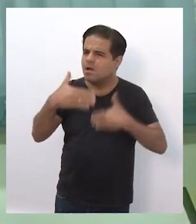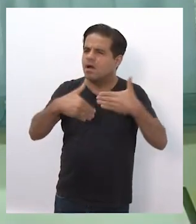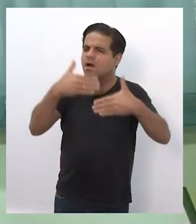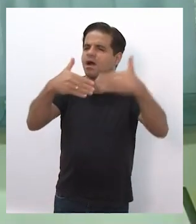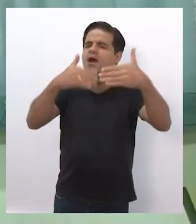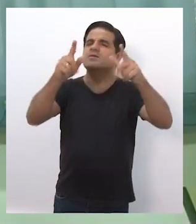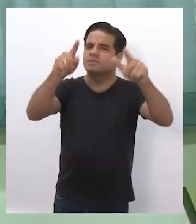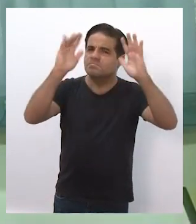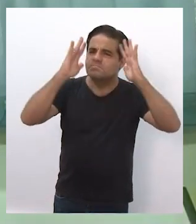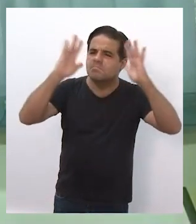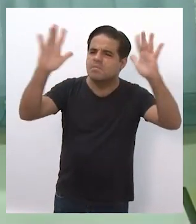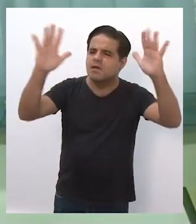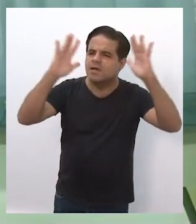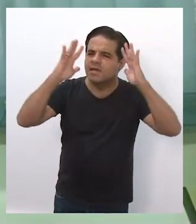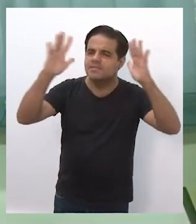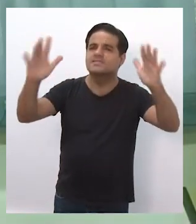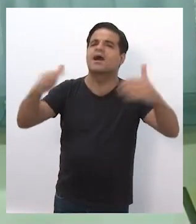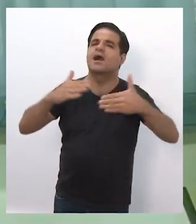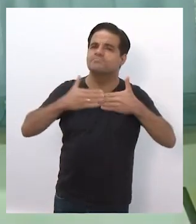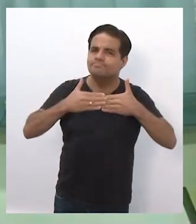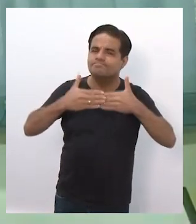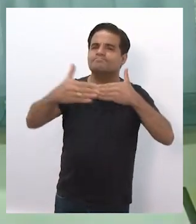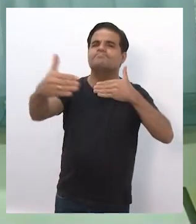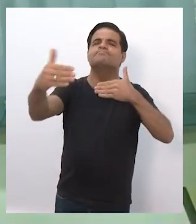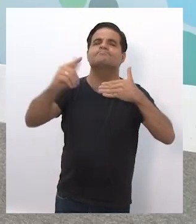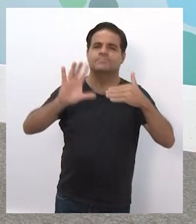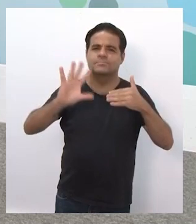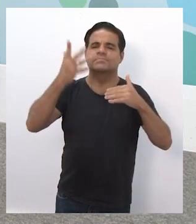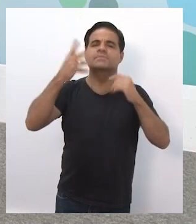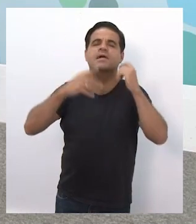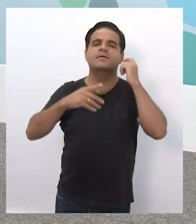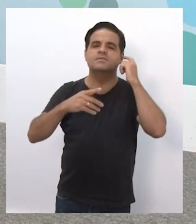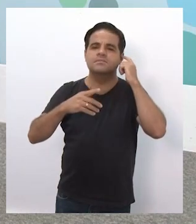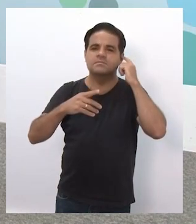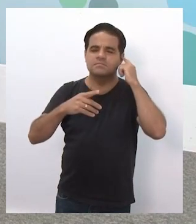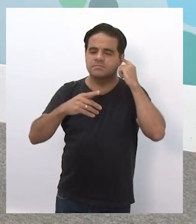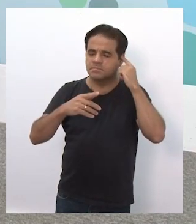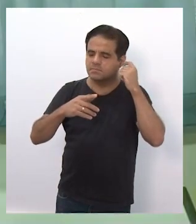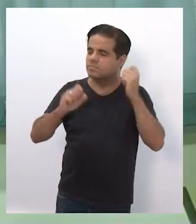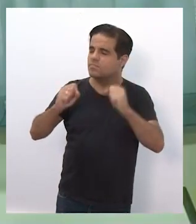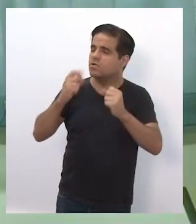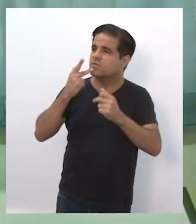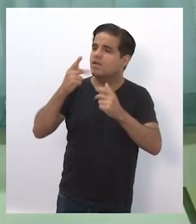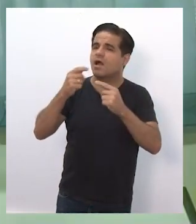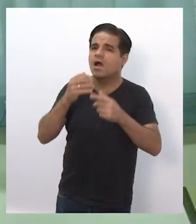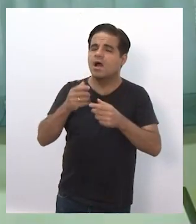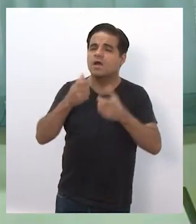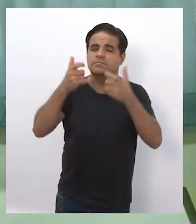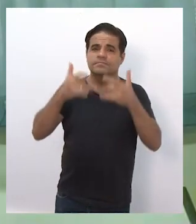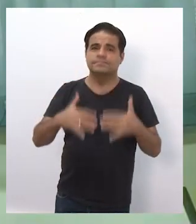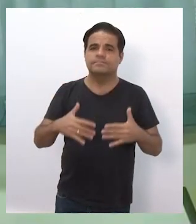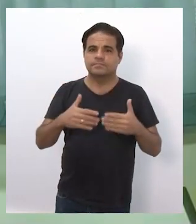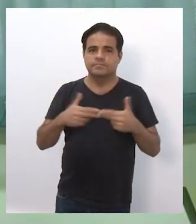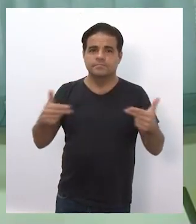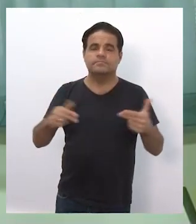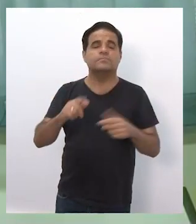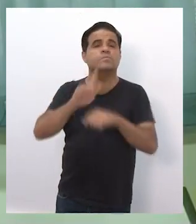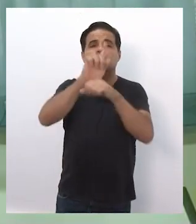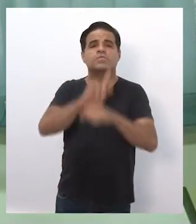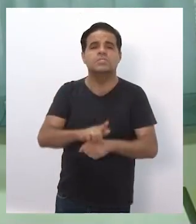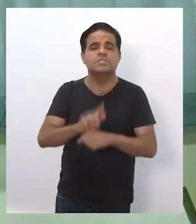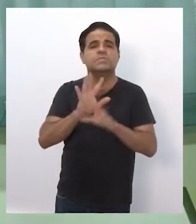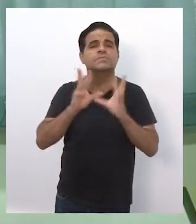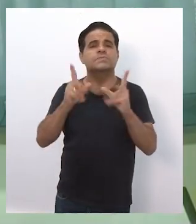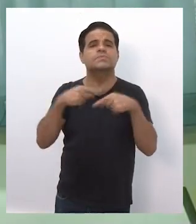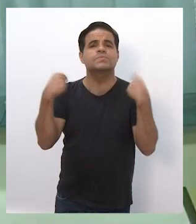que pensar nesse tipo de situação. Né? Ô, Felipe, você pode comentar alguma coisinha também sobre o que gerencia tudo